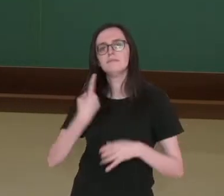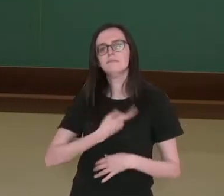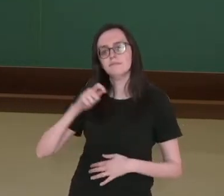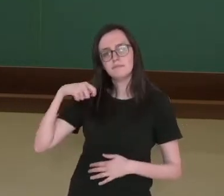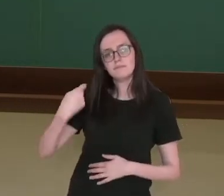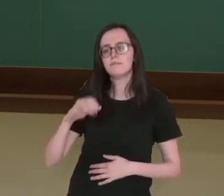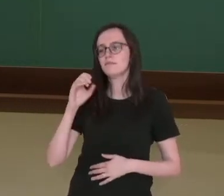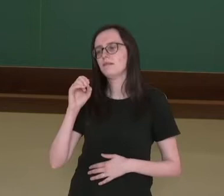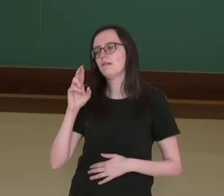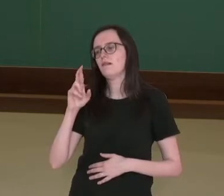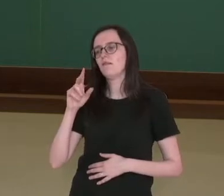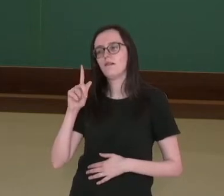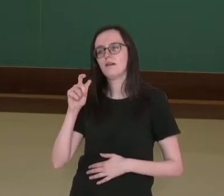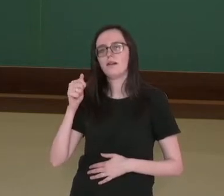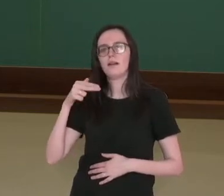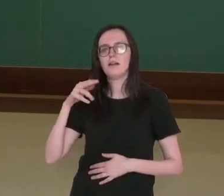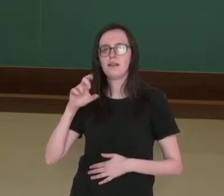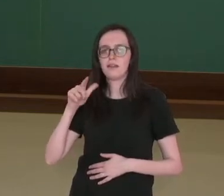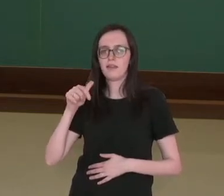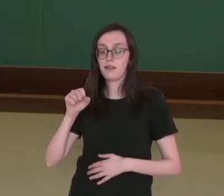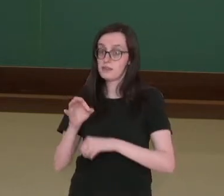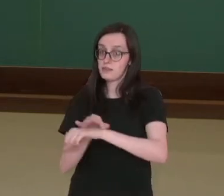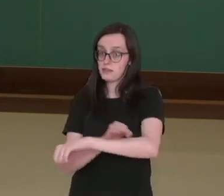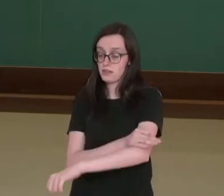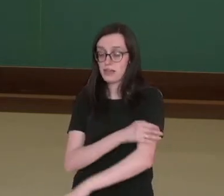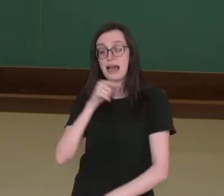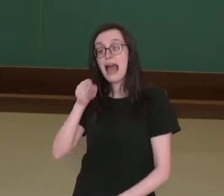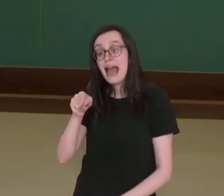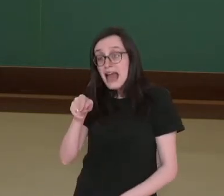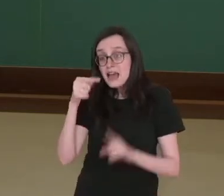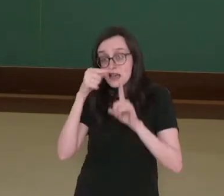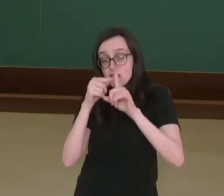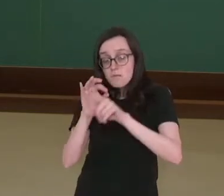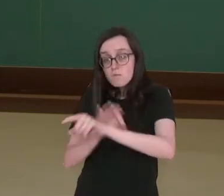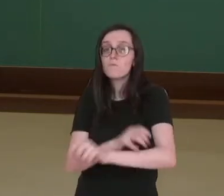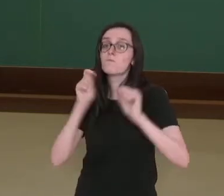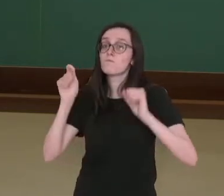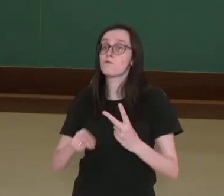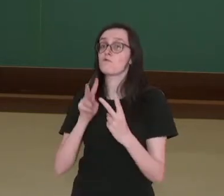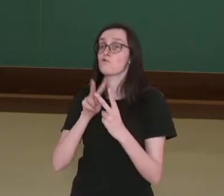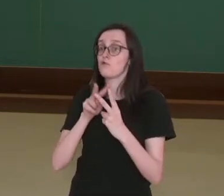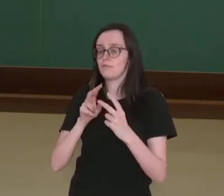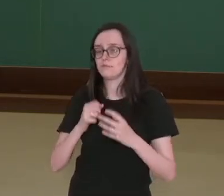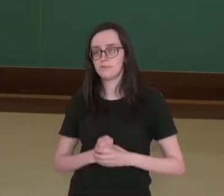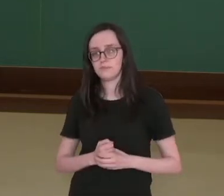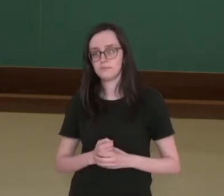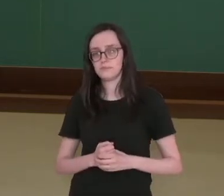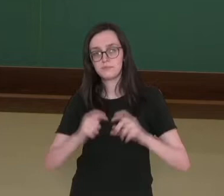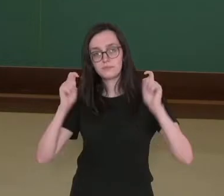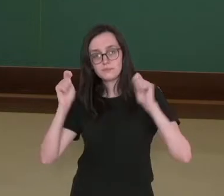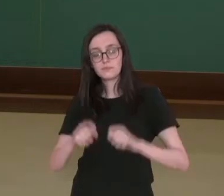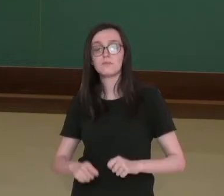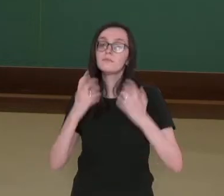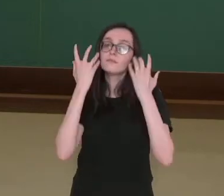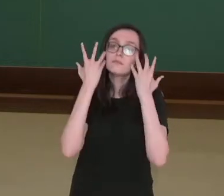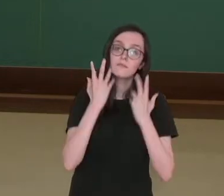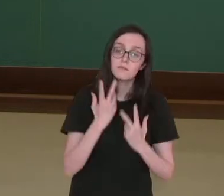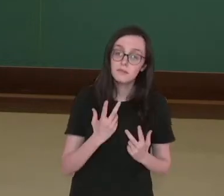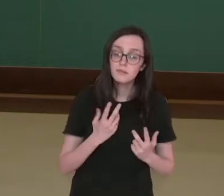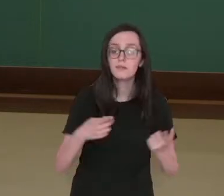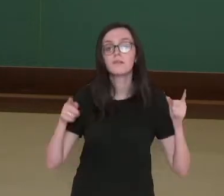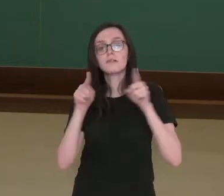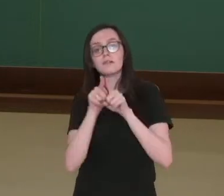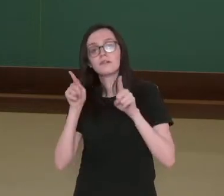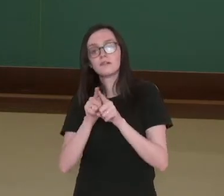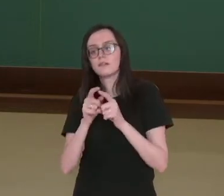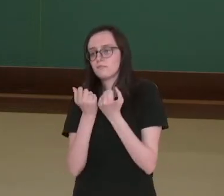de organelas celulares. E a célula eucarionte, ela pode ser de dois tipos. Ela pode ser célula animal e